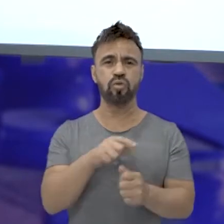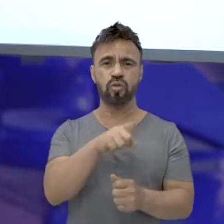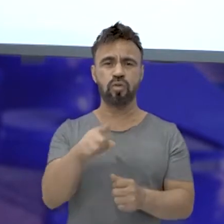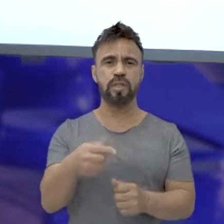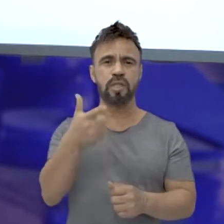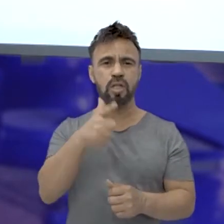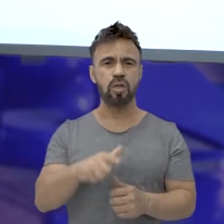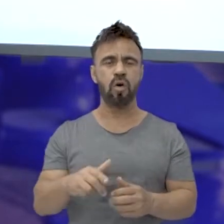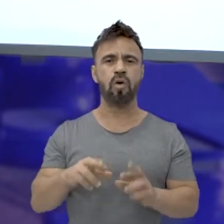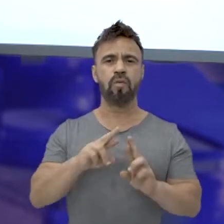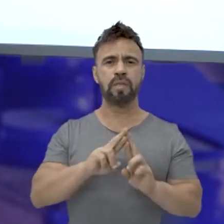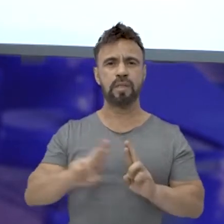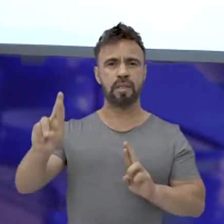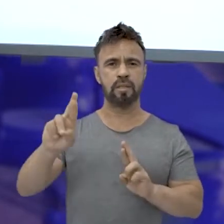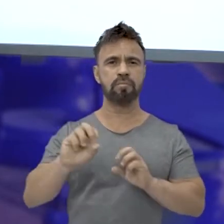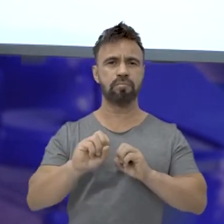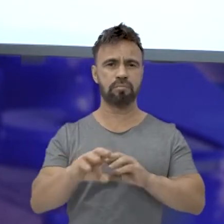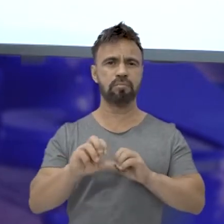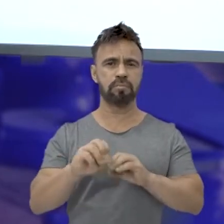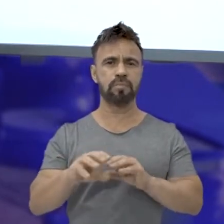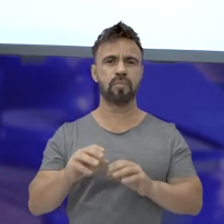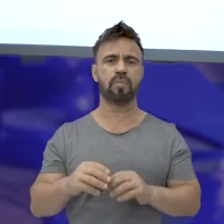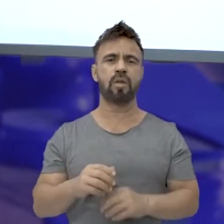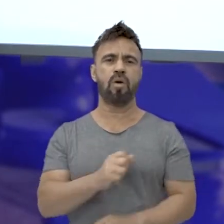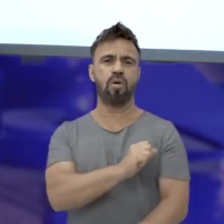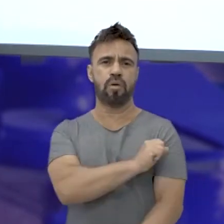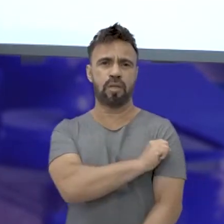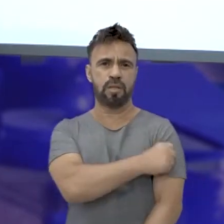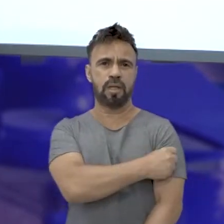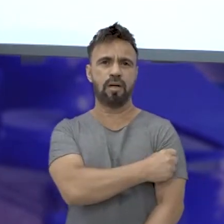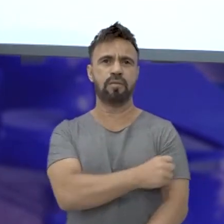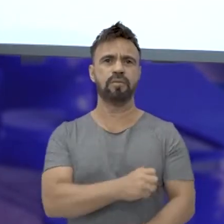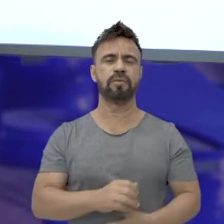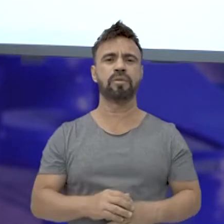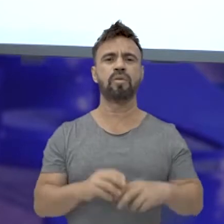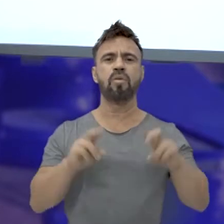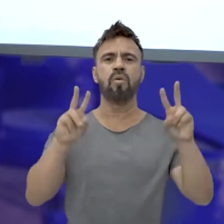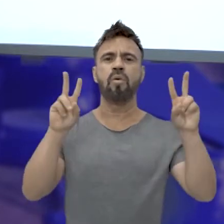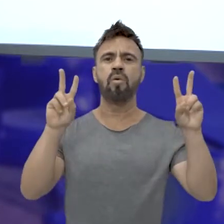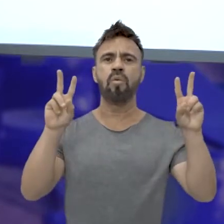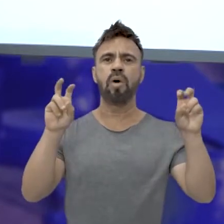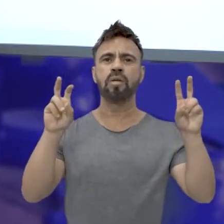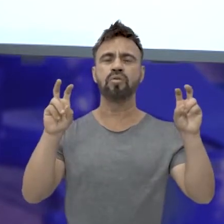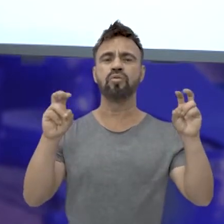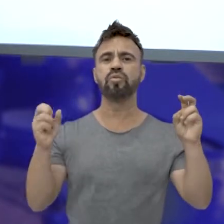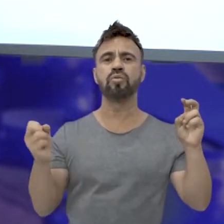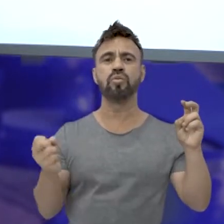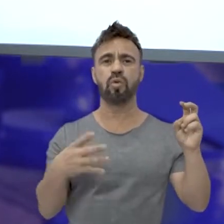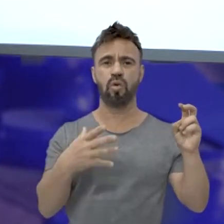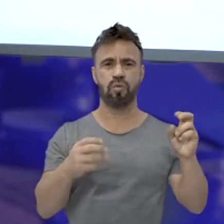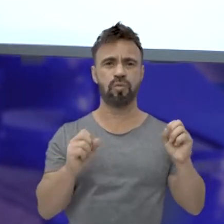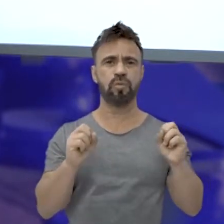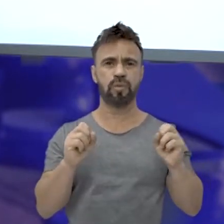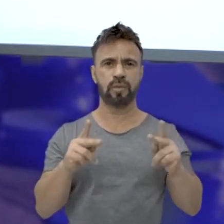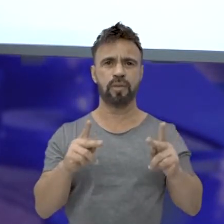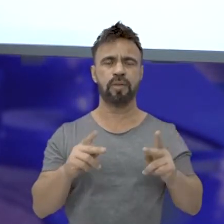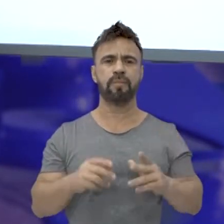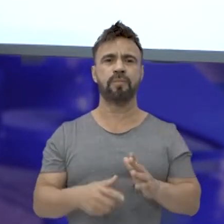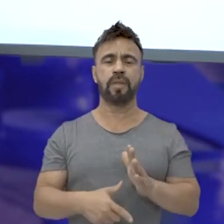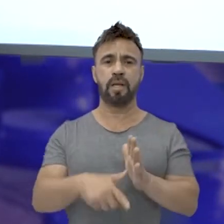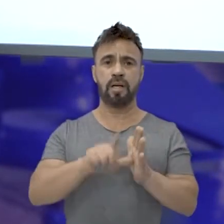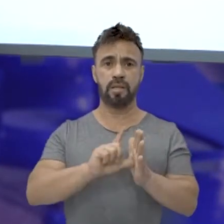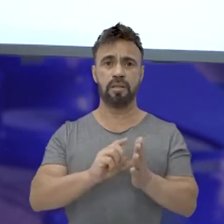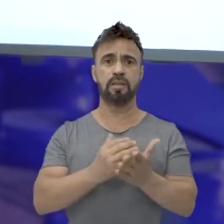uma aula de ensino religioso para o 8º ano. Desta vez com um assunto novo, ok? Então, antes de a